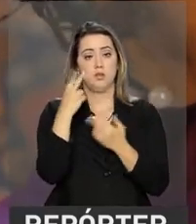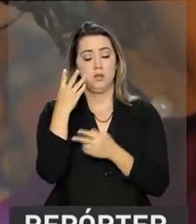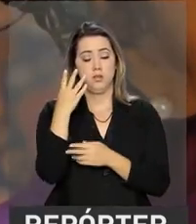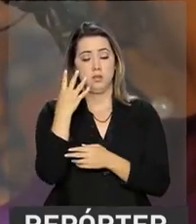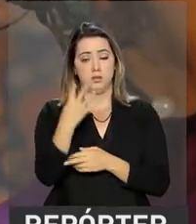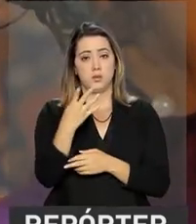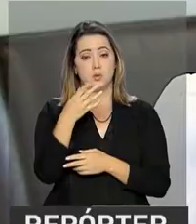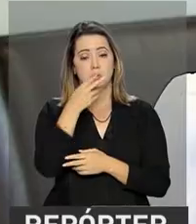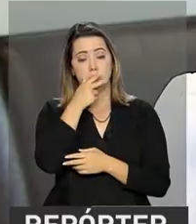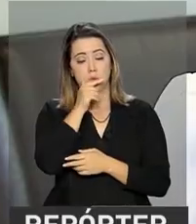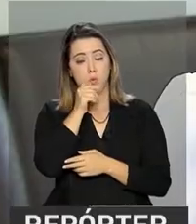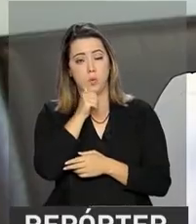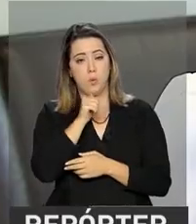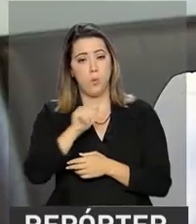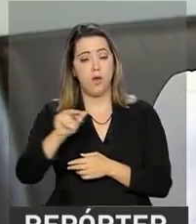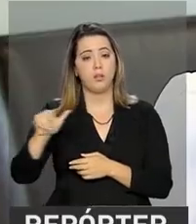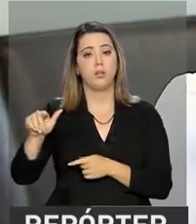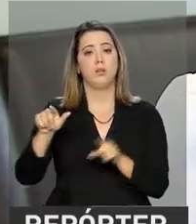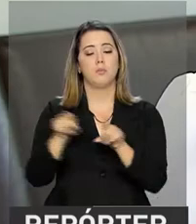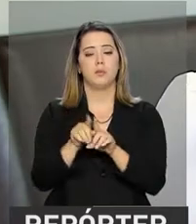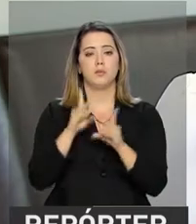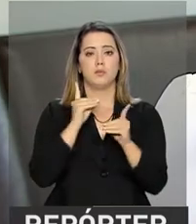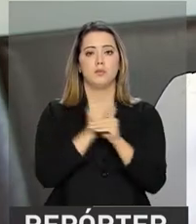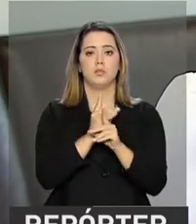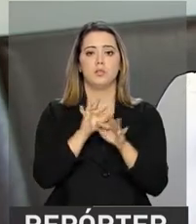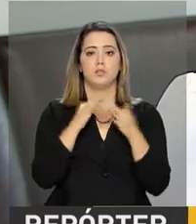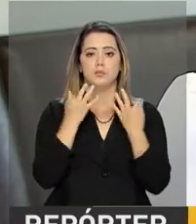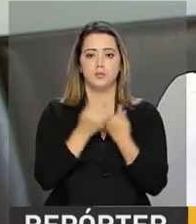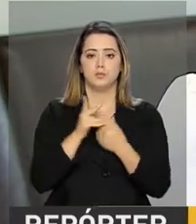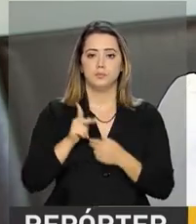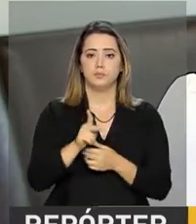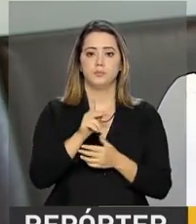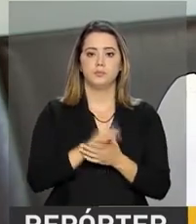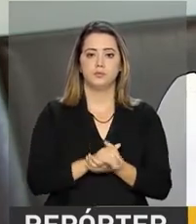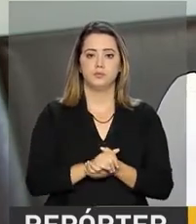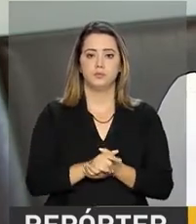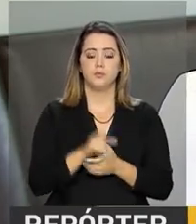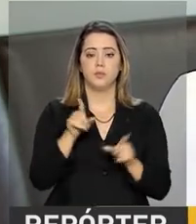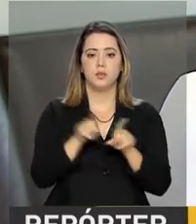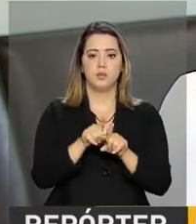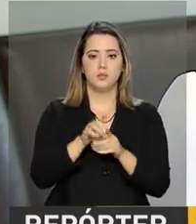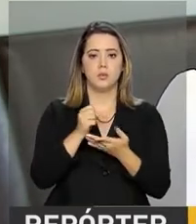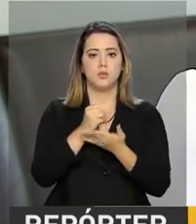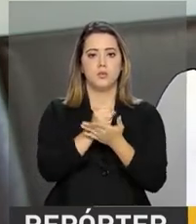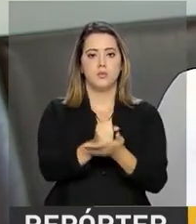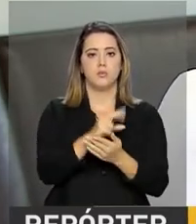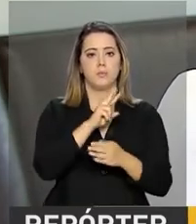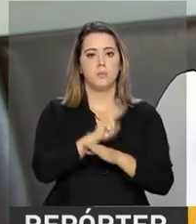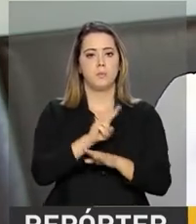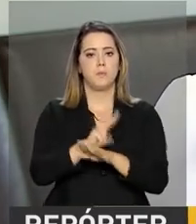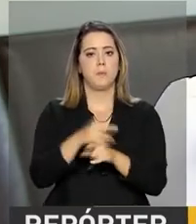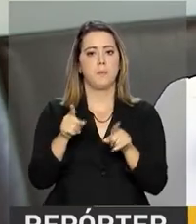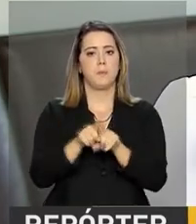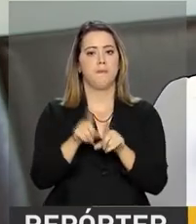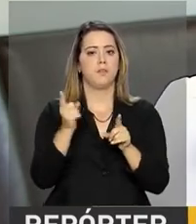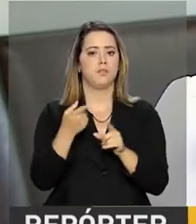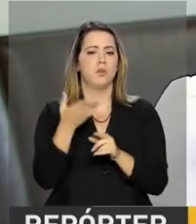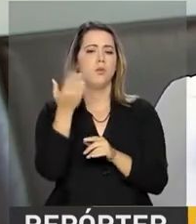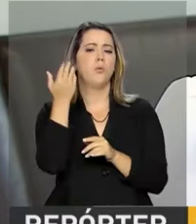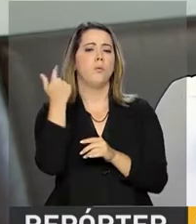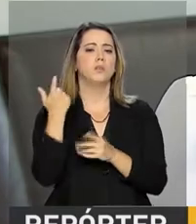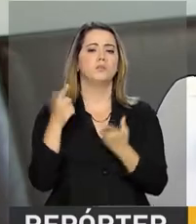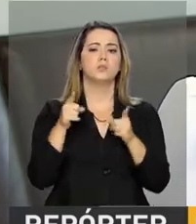família definitiva. É um serviço que também se propõe a ofertar proteção, mas não naquele